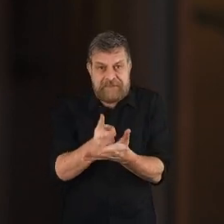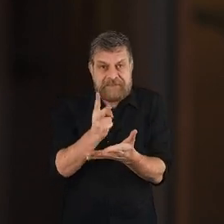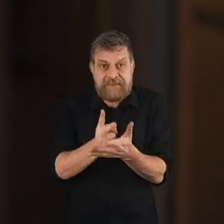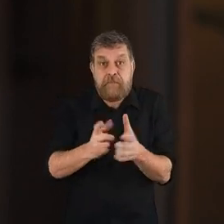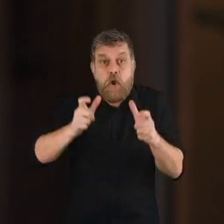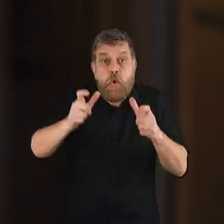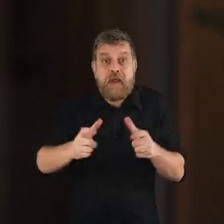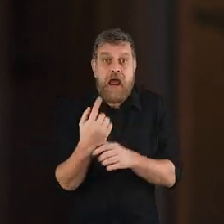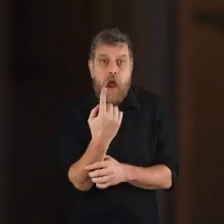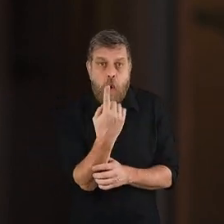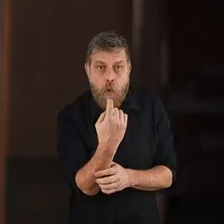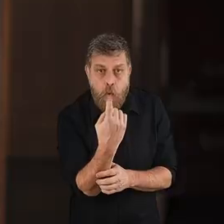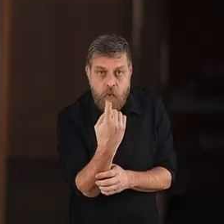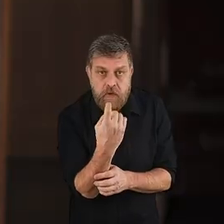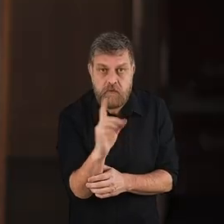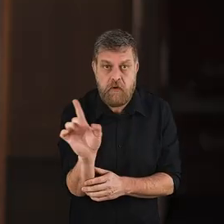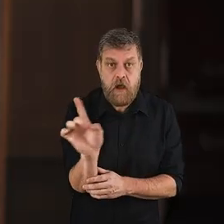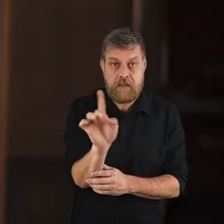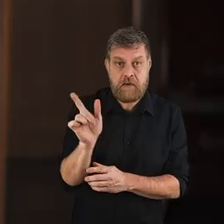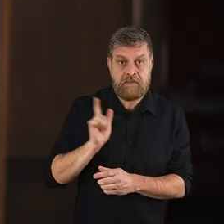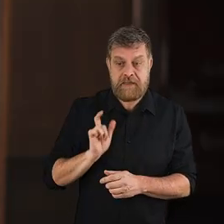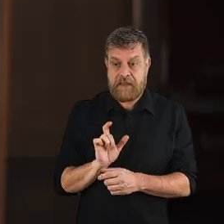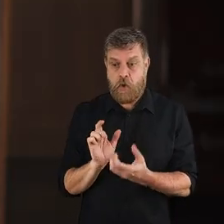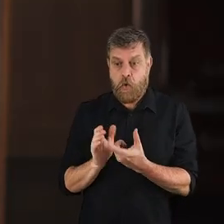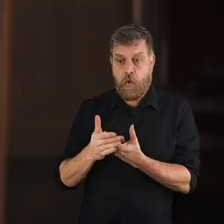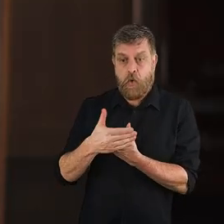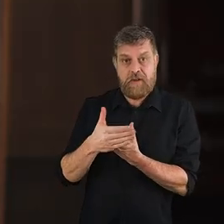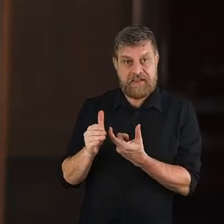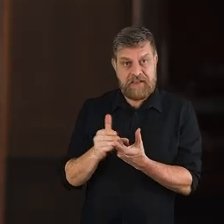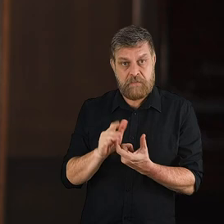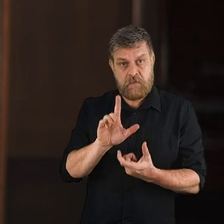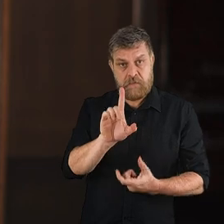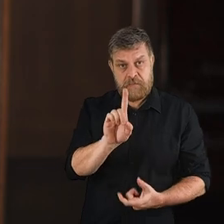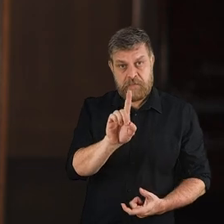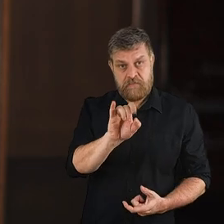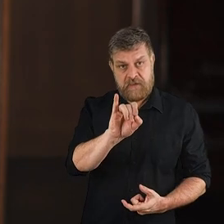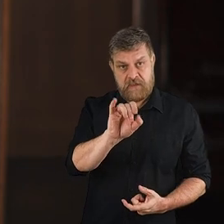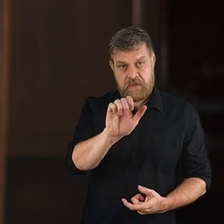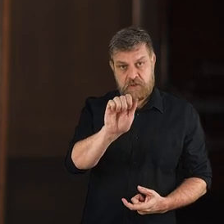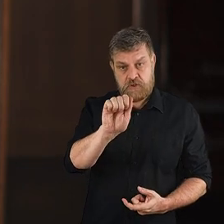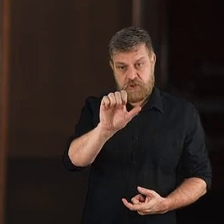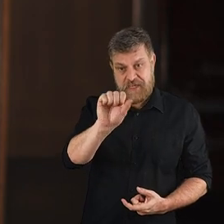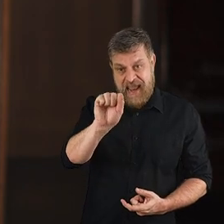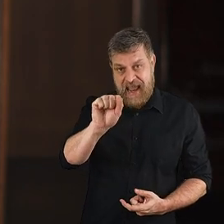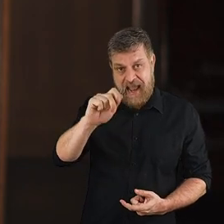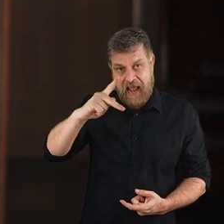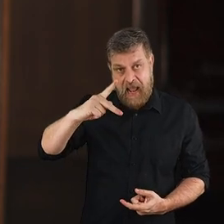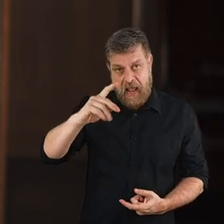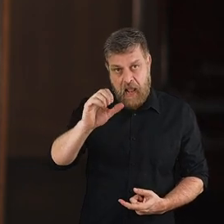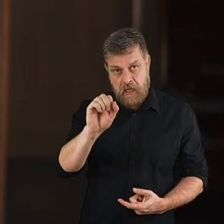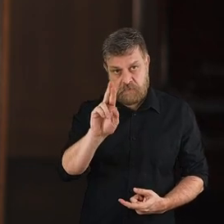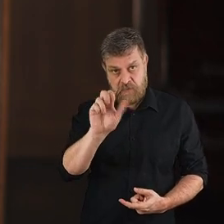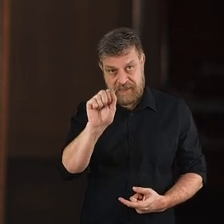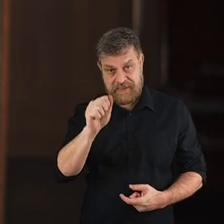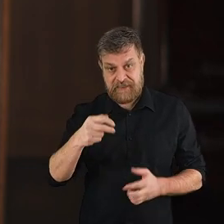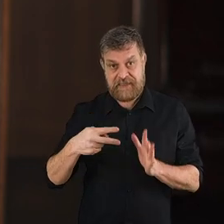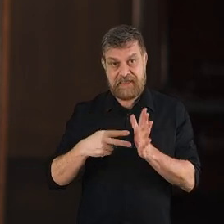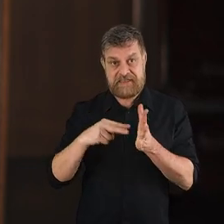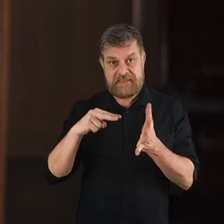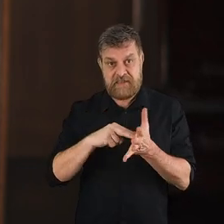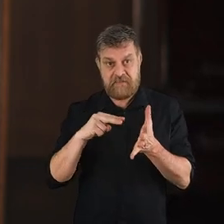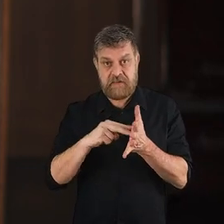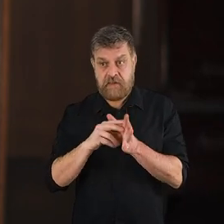único local de destino. Esse termo diáspora, ele é muito mais usado hoje em dia para identificar